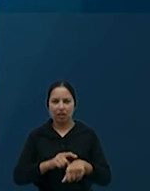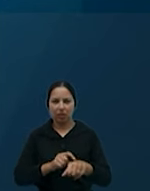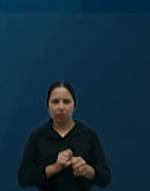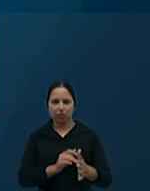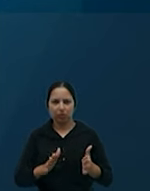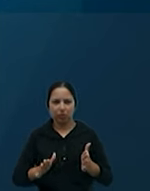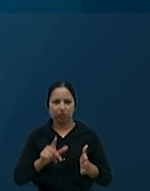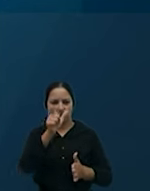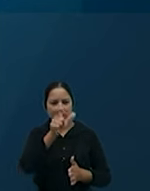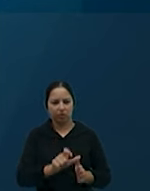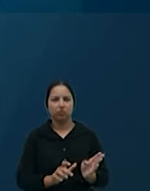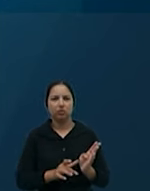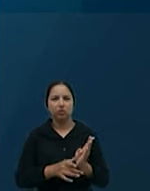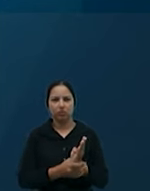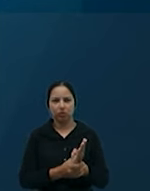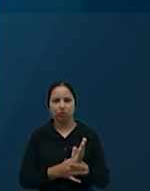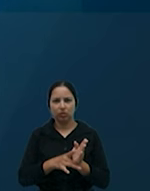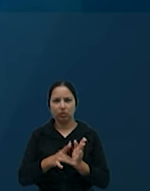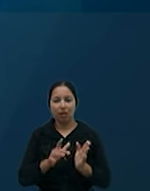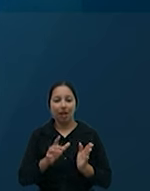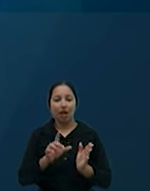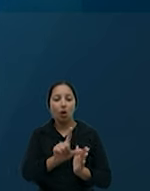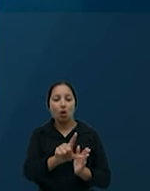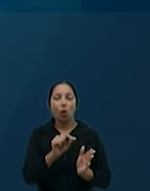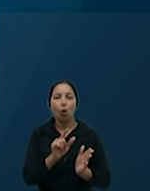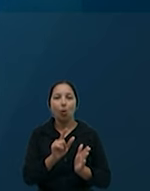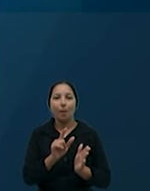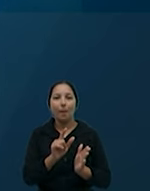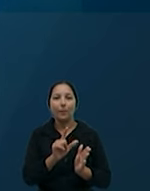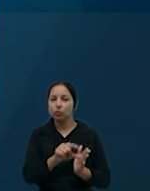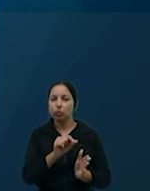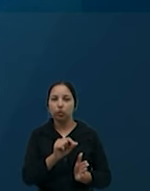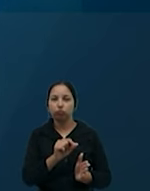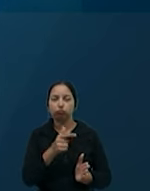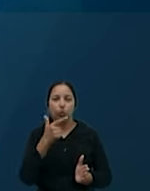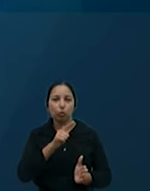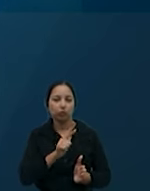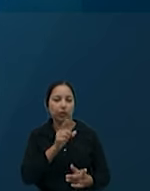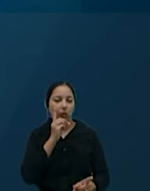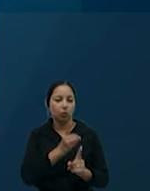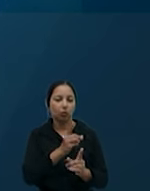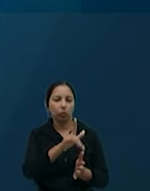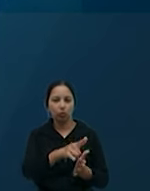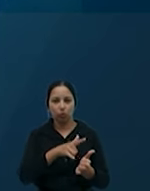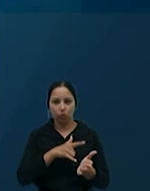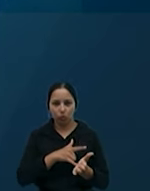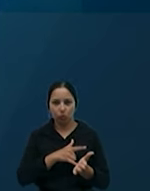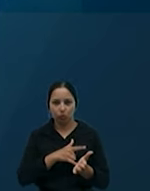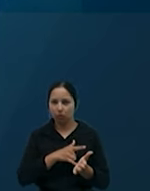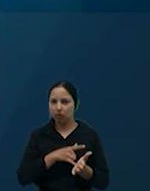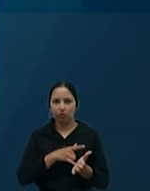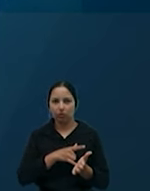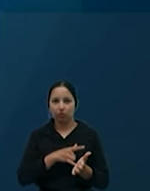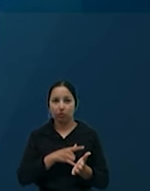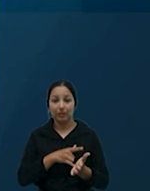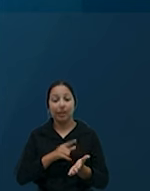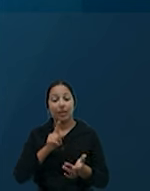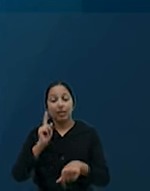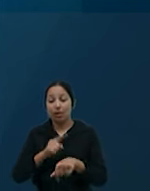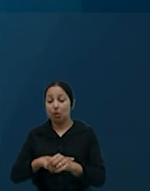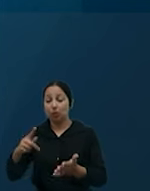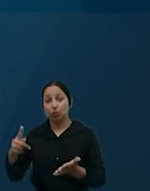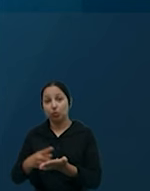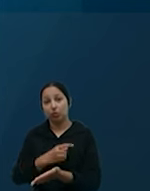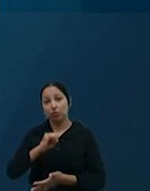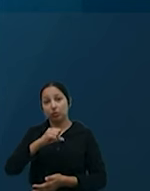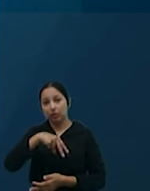Então, excelências, essa decisão pode trazer importantes consequências. Maior judicialização. Hoje são 2 milhões de